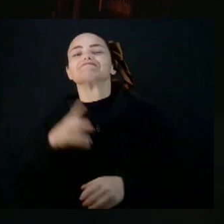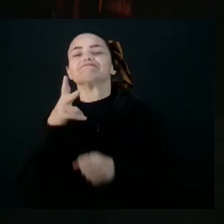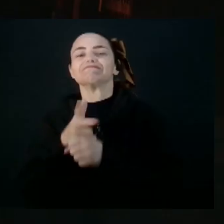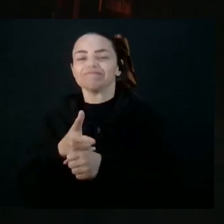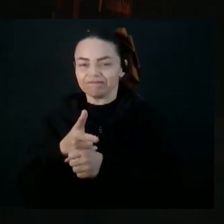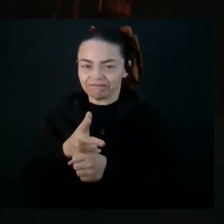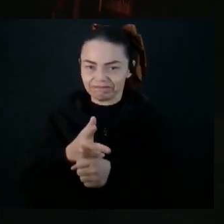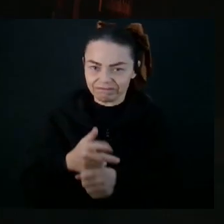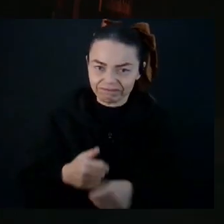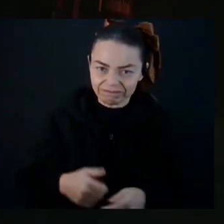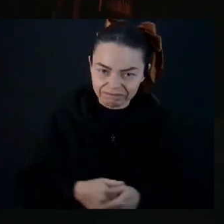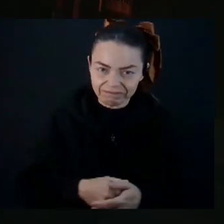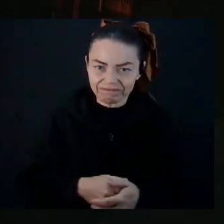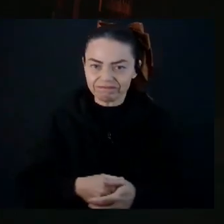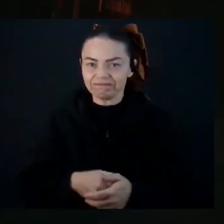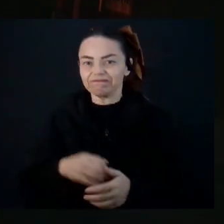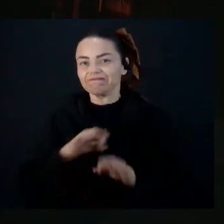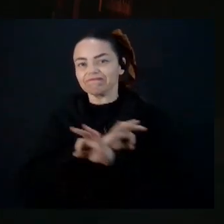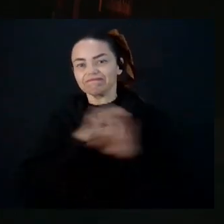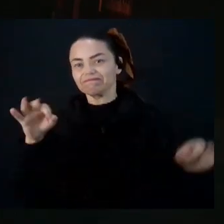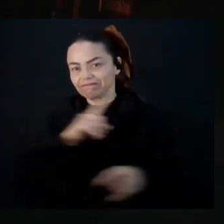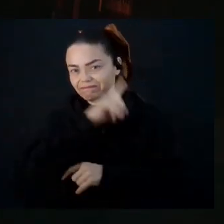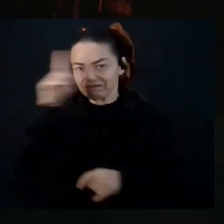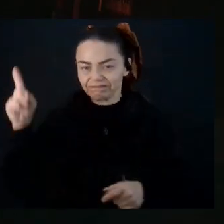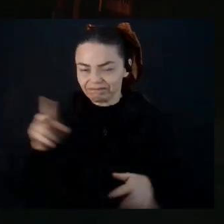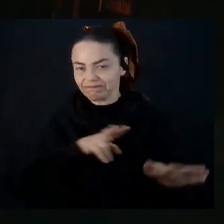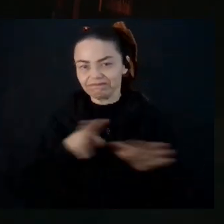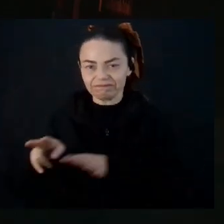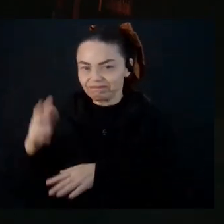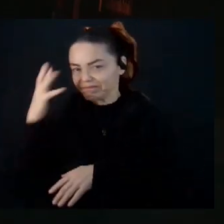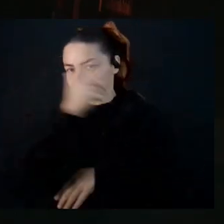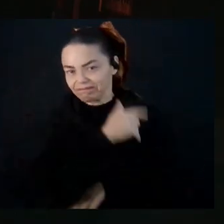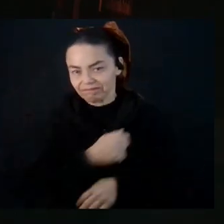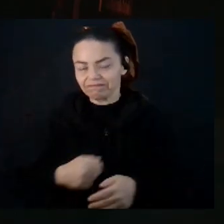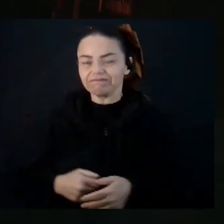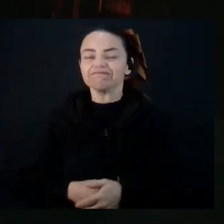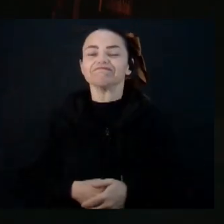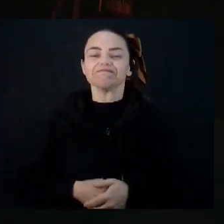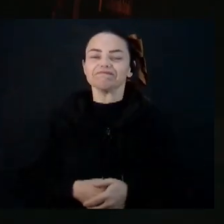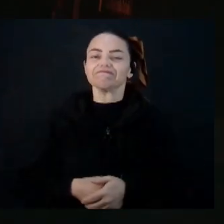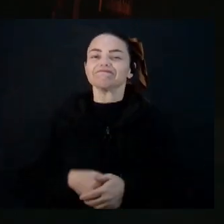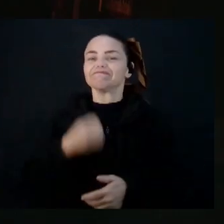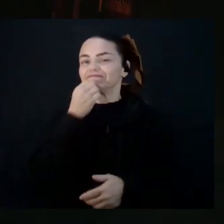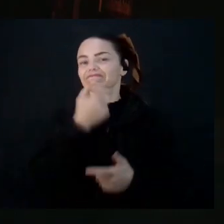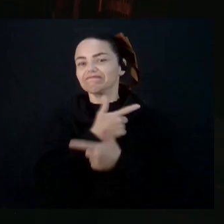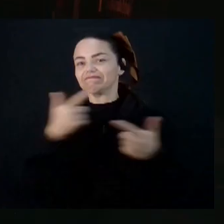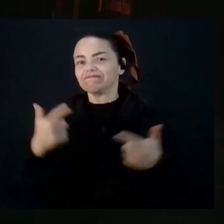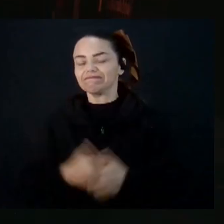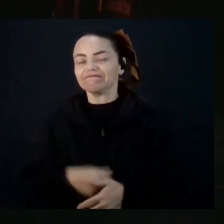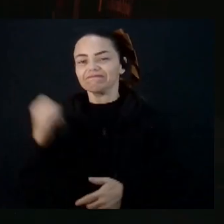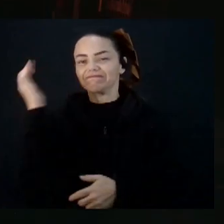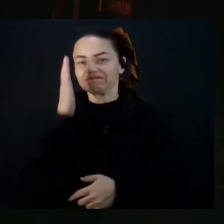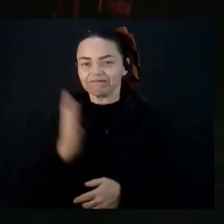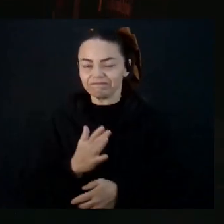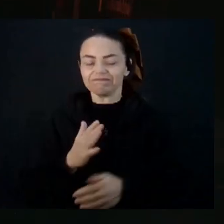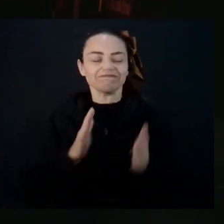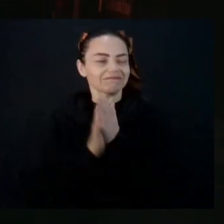Câmara. Um ótimo dia para você, uma semana linda e boa sorte para o nosso querido Brasil, né? Bora que